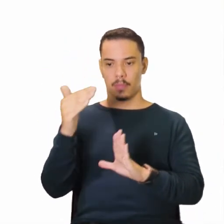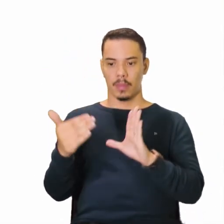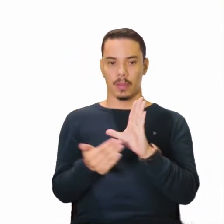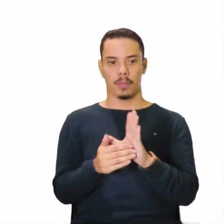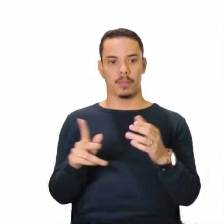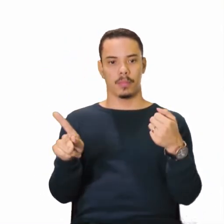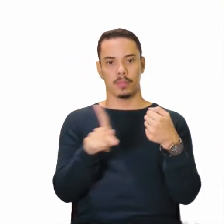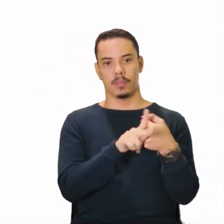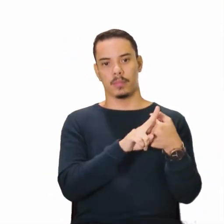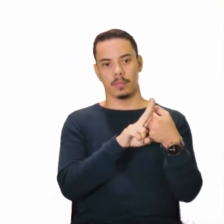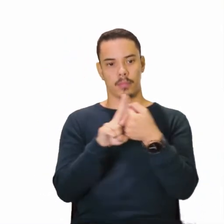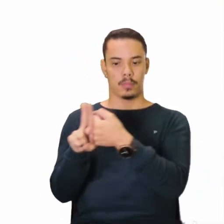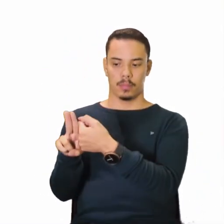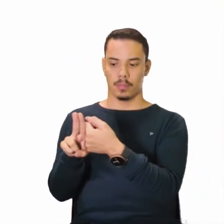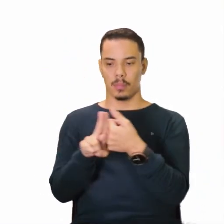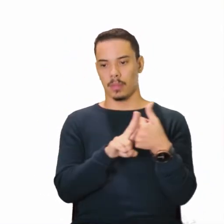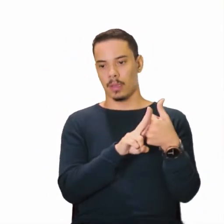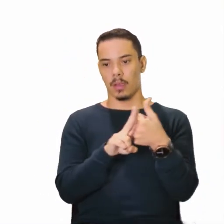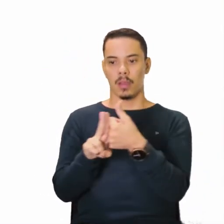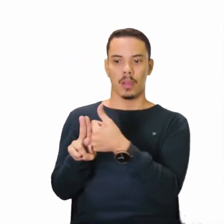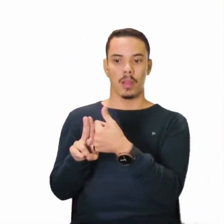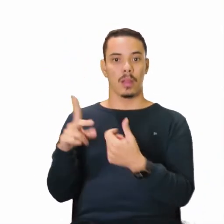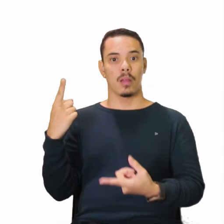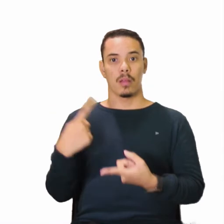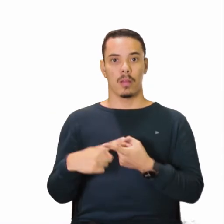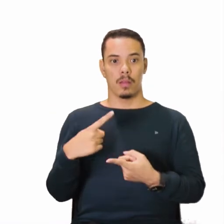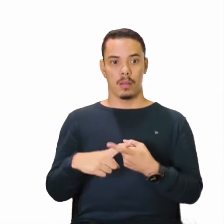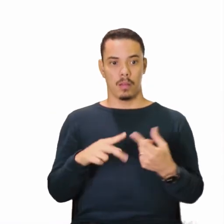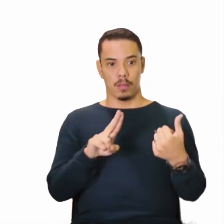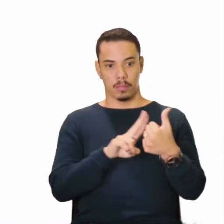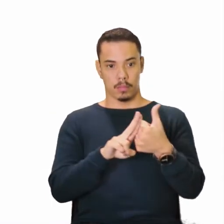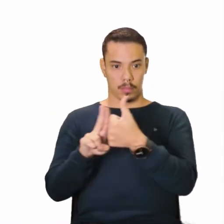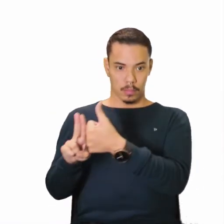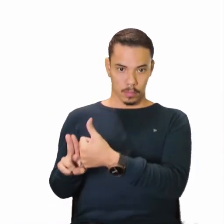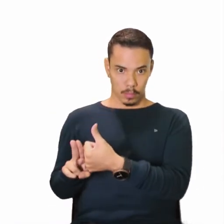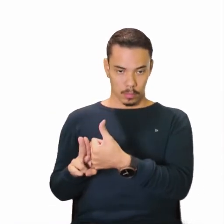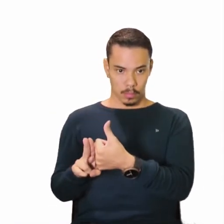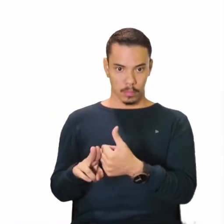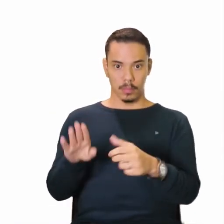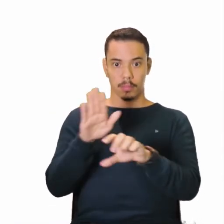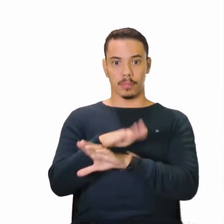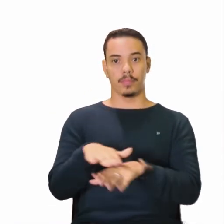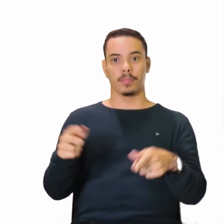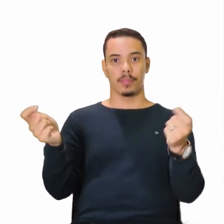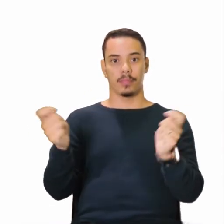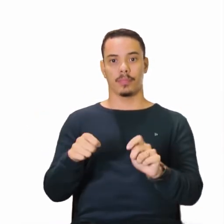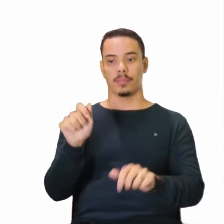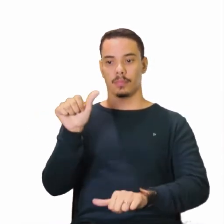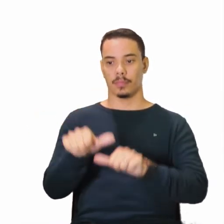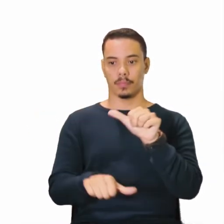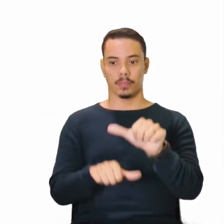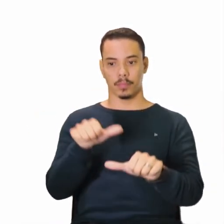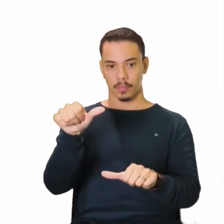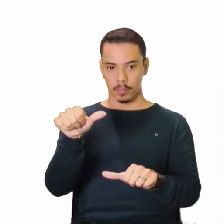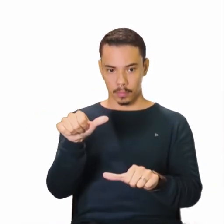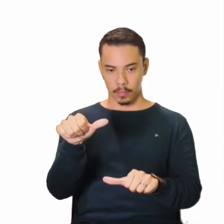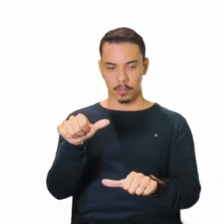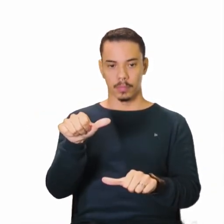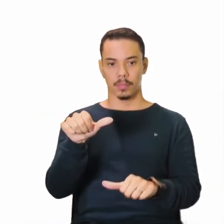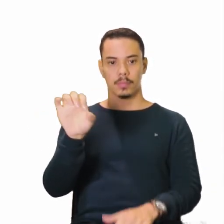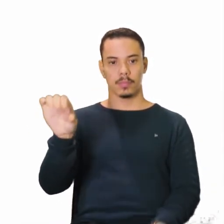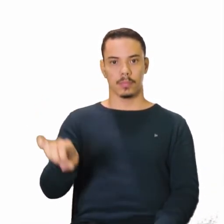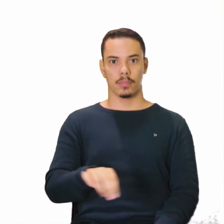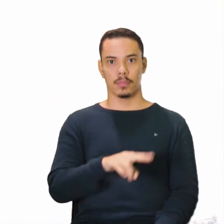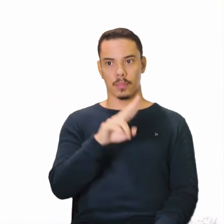pronome substantivo. Por quê, amadinha? Porque as crianças dá para trocar pela palavra crianças